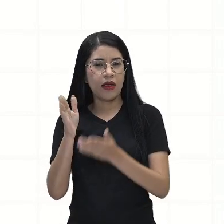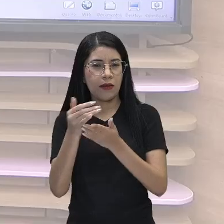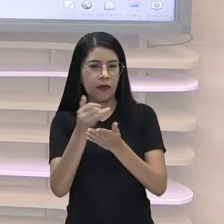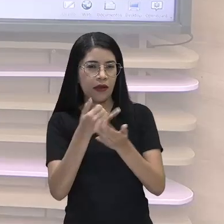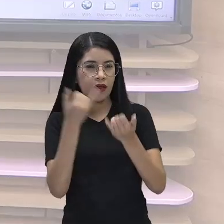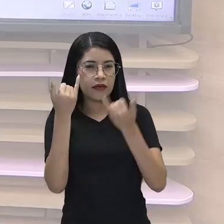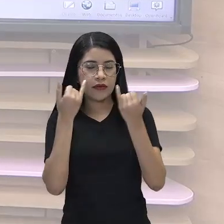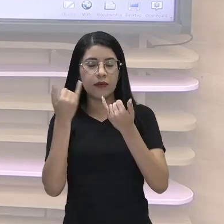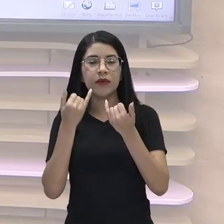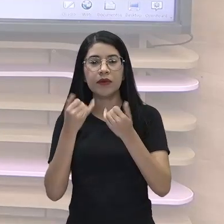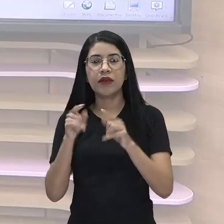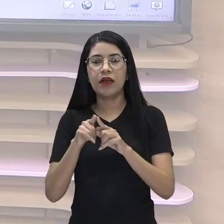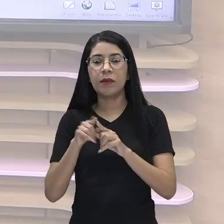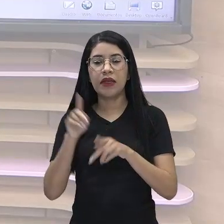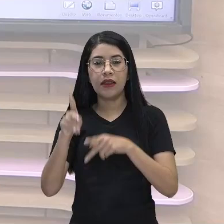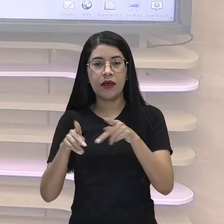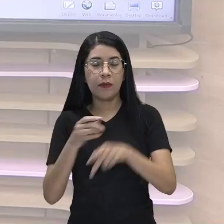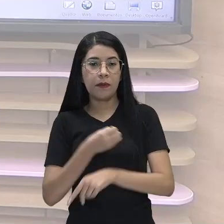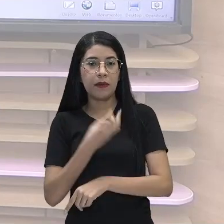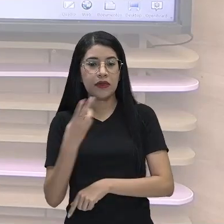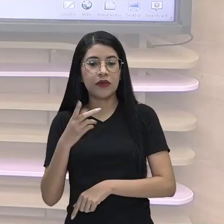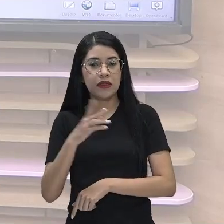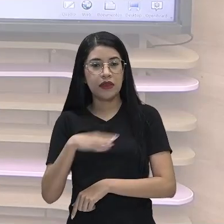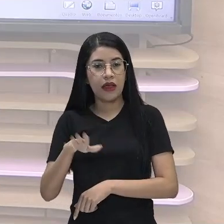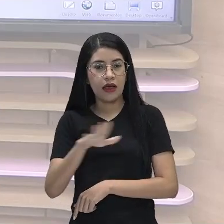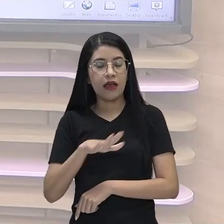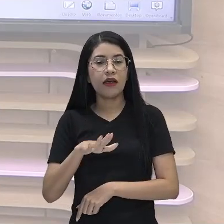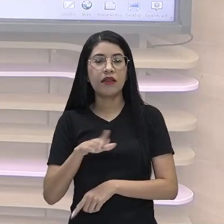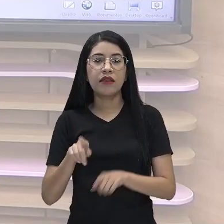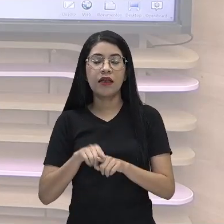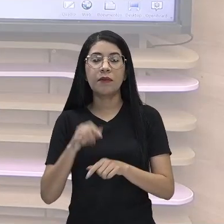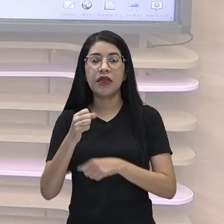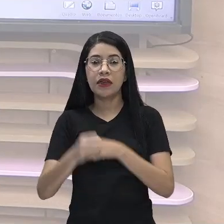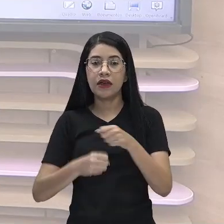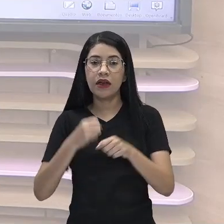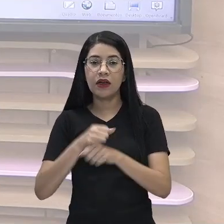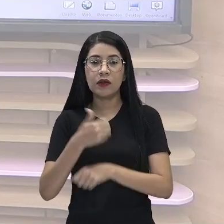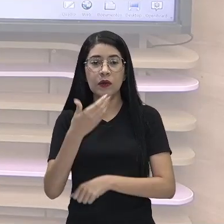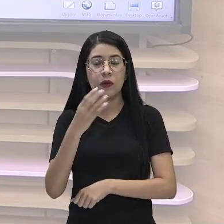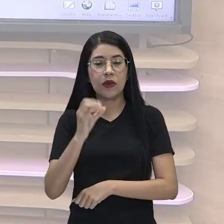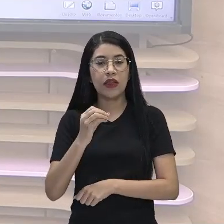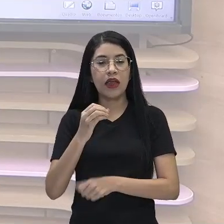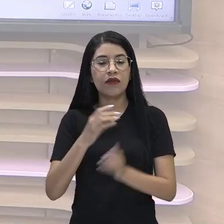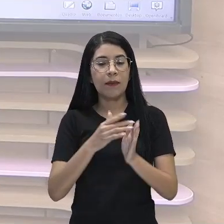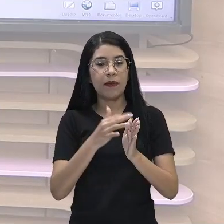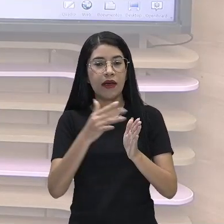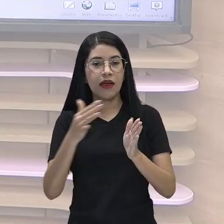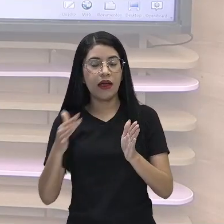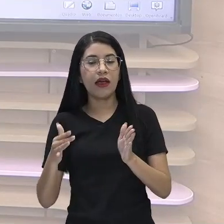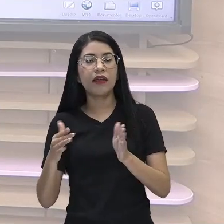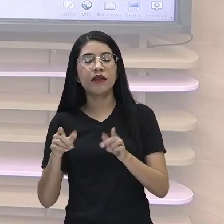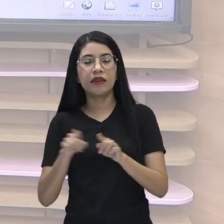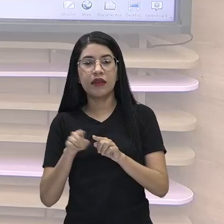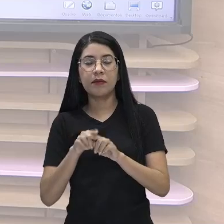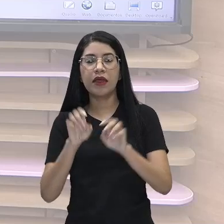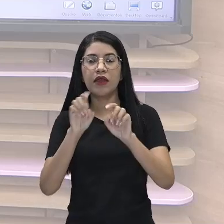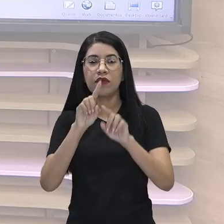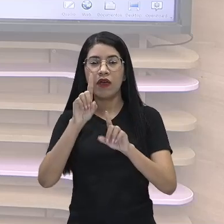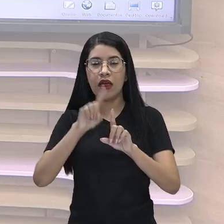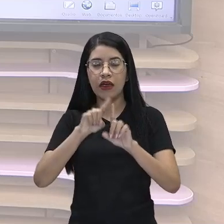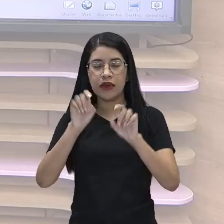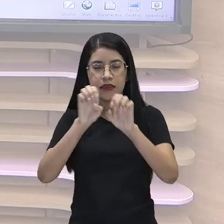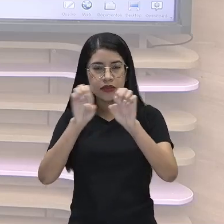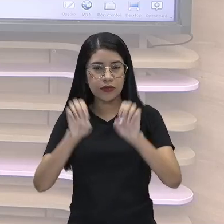censo demográfico ele vai ser ali realizado a cada 10 anos e aí serão construídos esses gráficos,